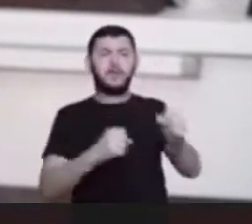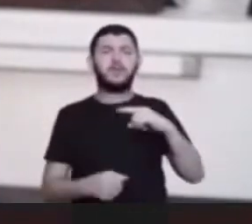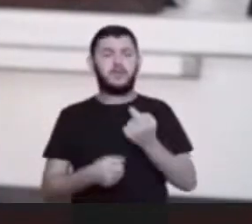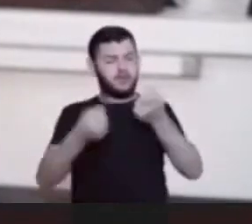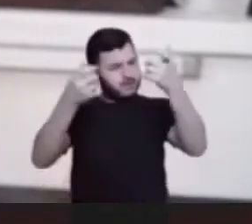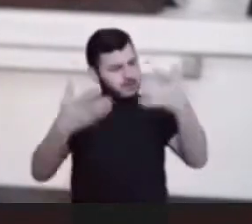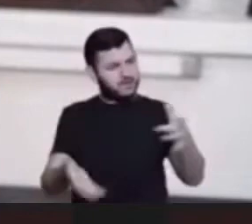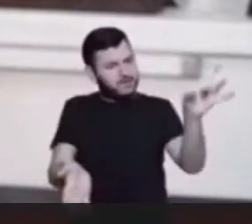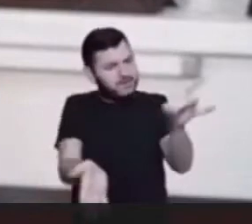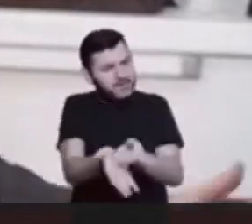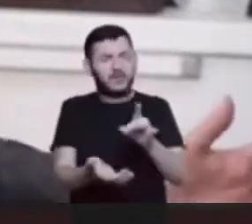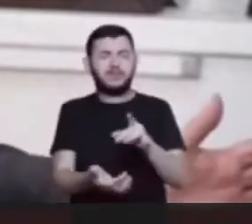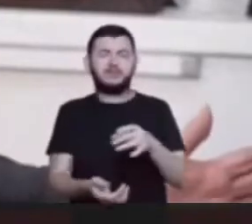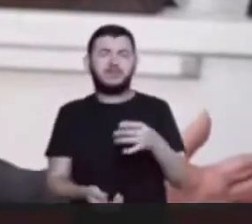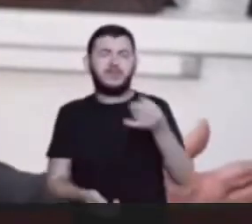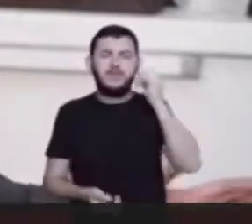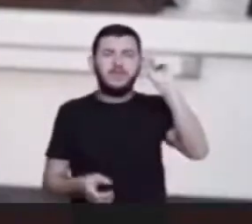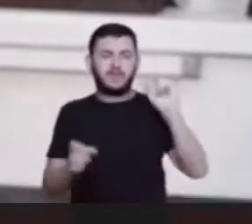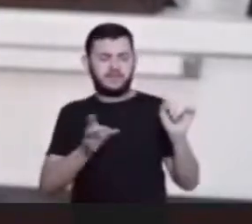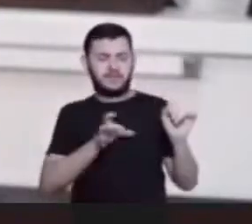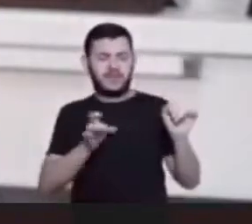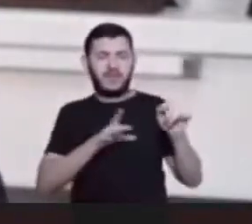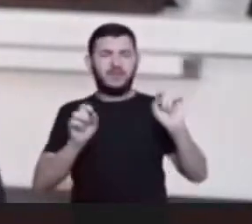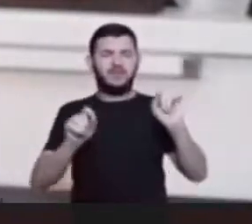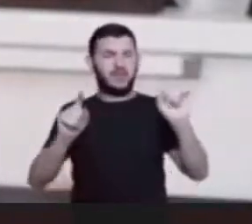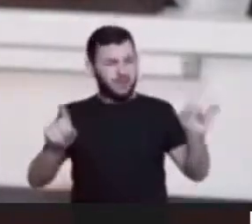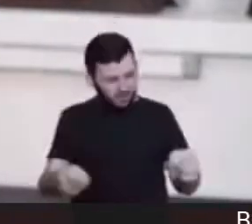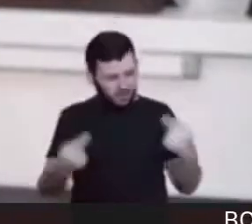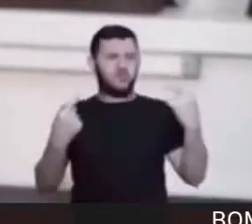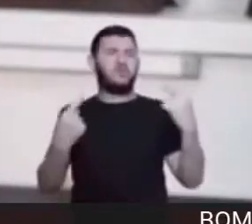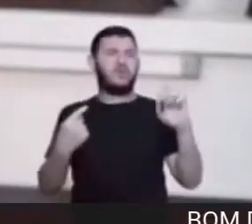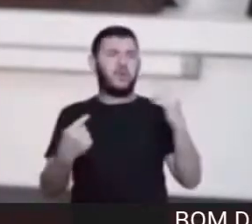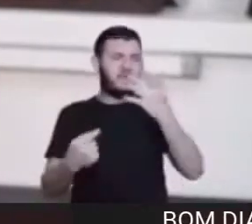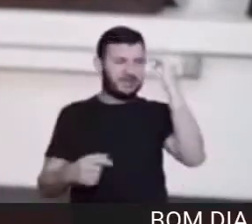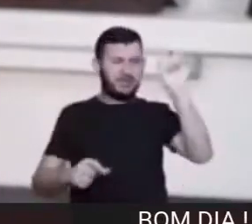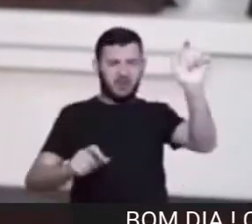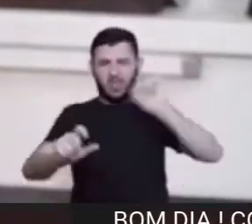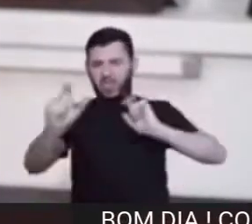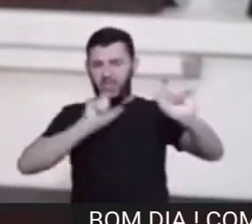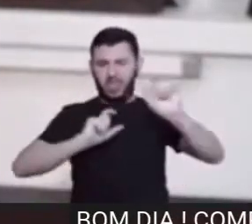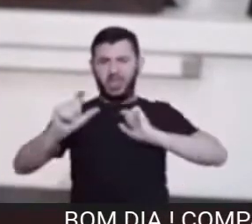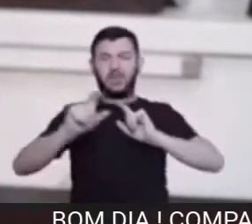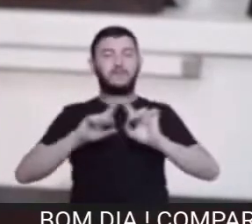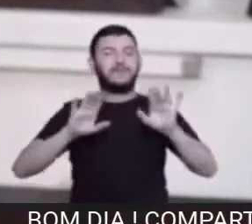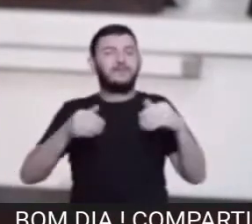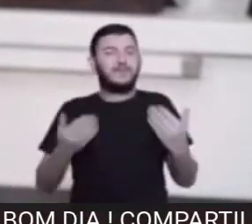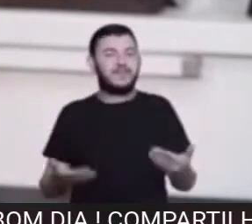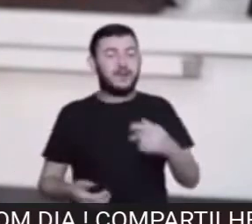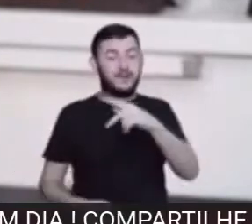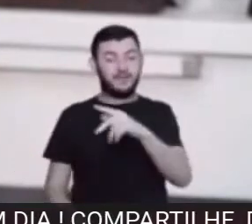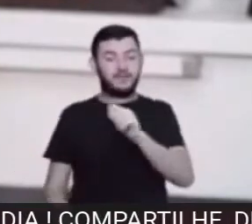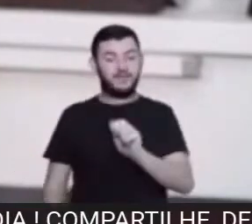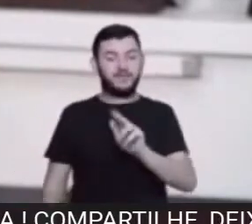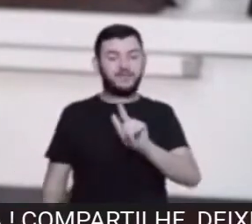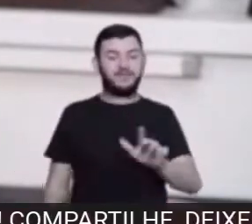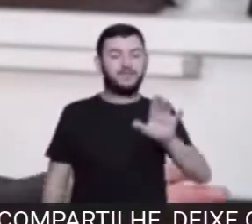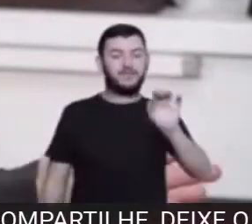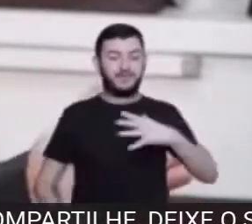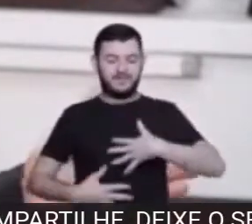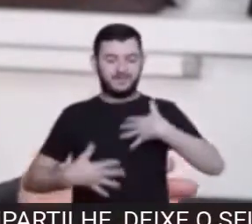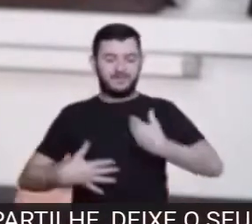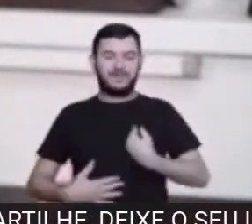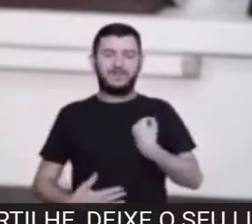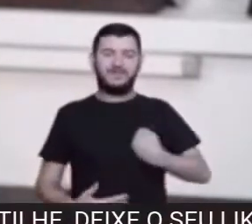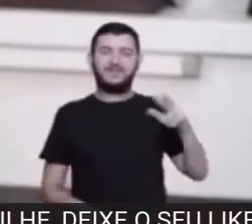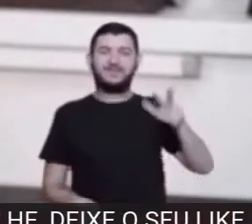das pessoas que não concordam conosco. Portanto, Paulinho, é um prazer estar aqui estreando esse programa sob a